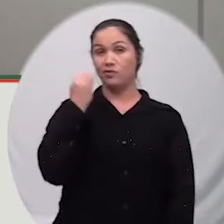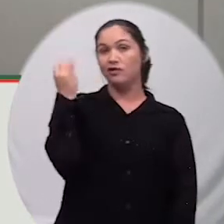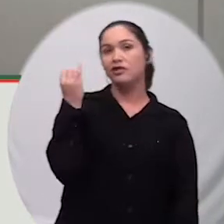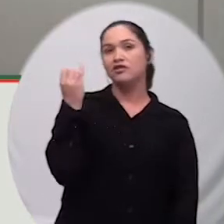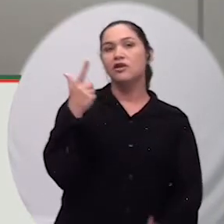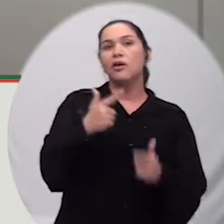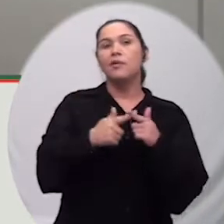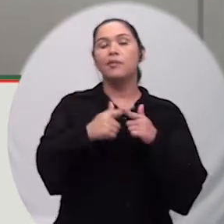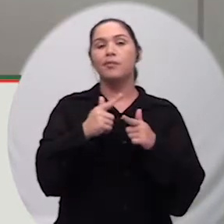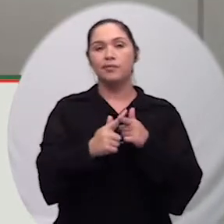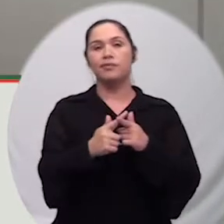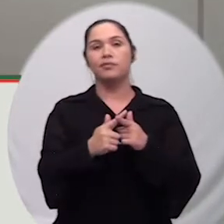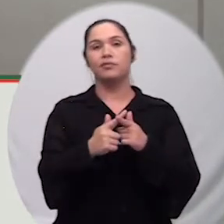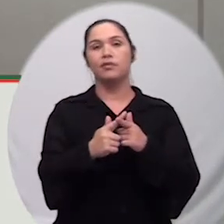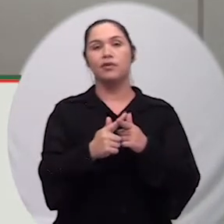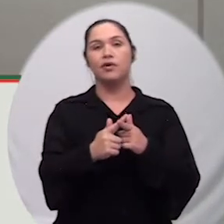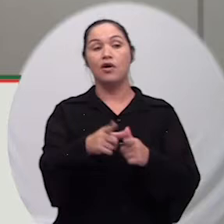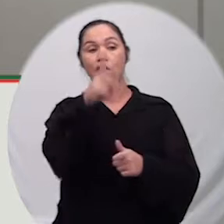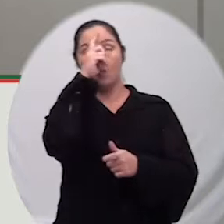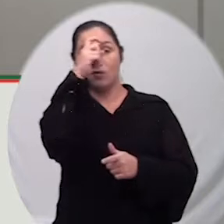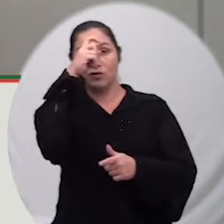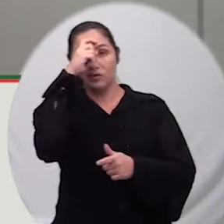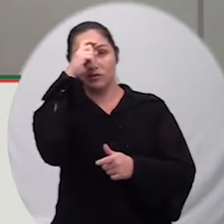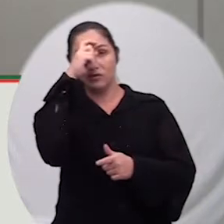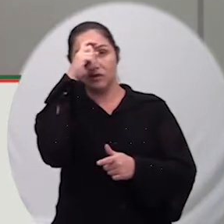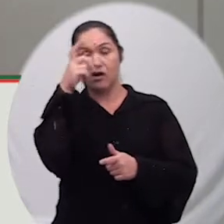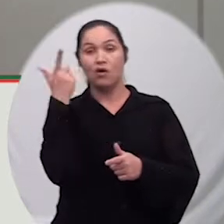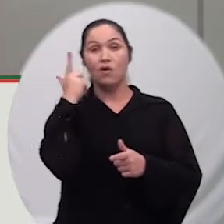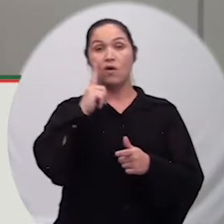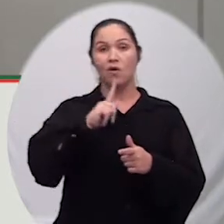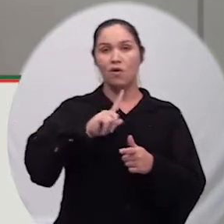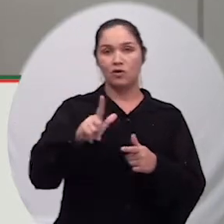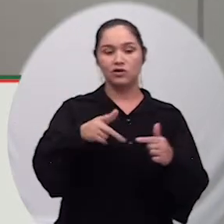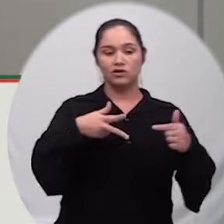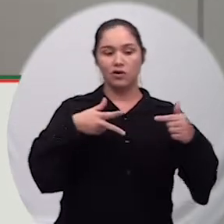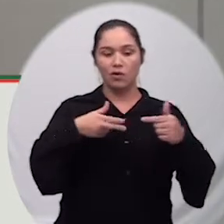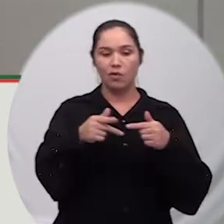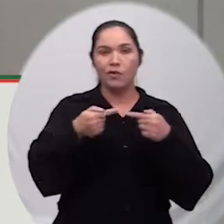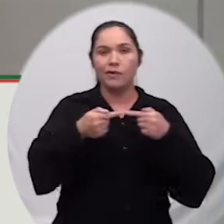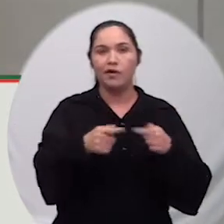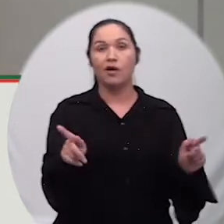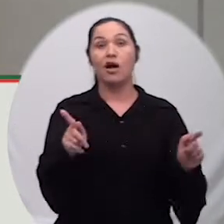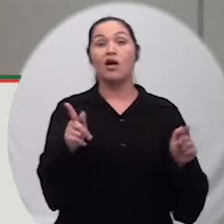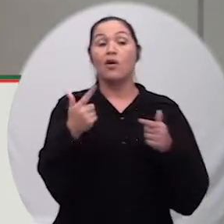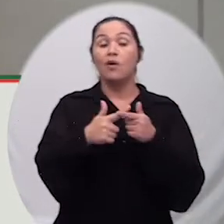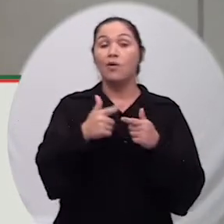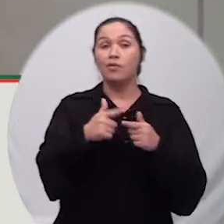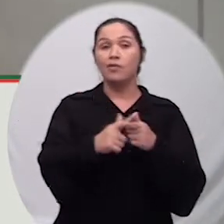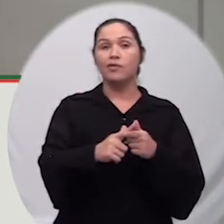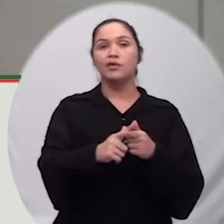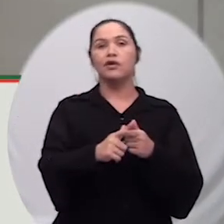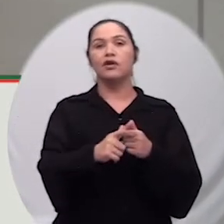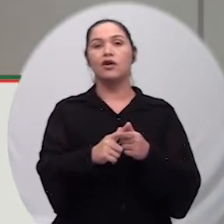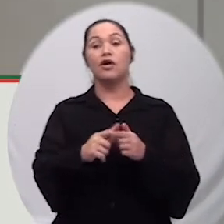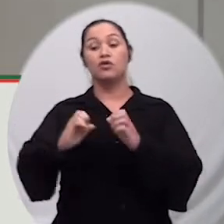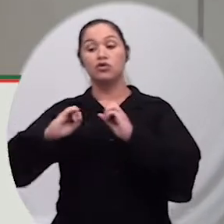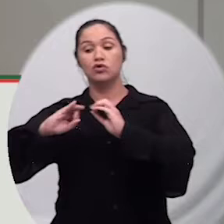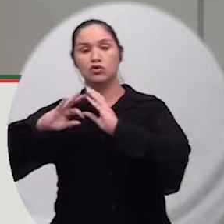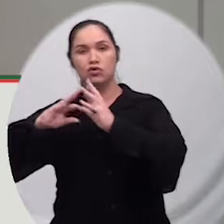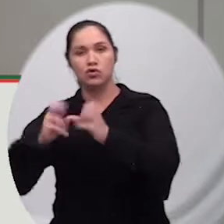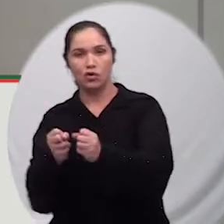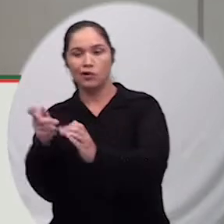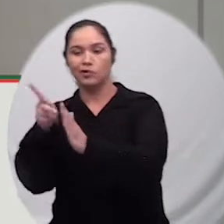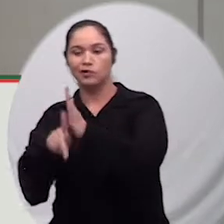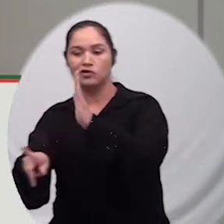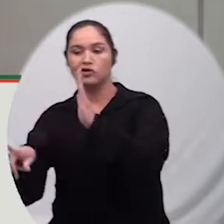Santa Catarina pudesse acontecer. Todos os projetos de lei que vieram para essa casa,